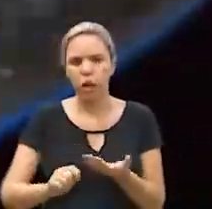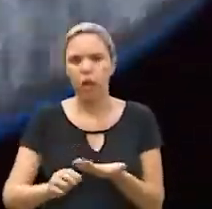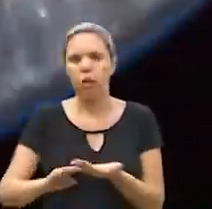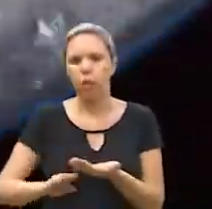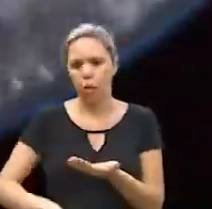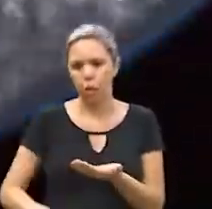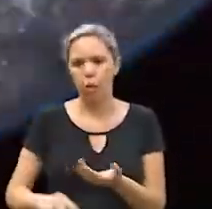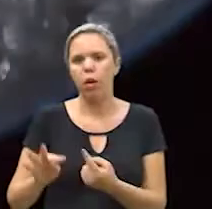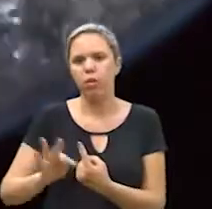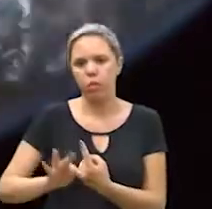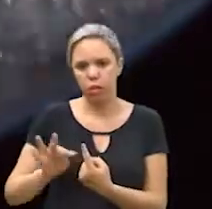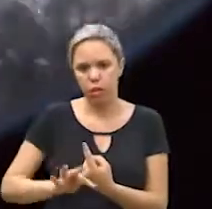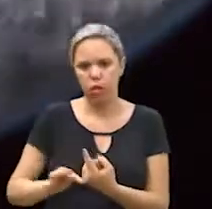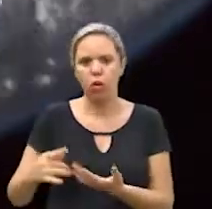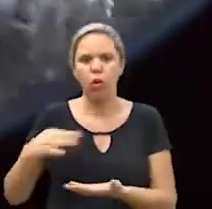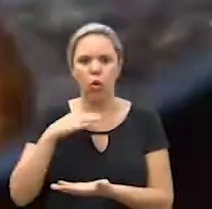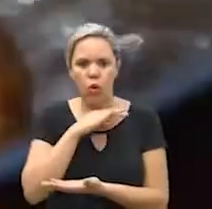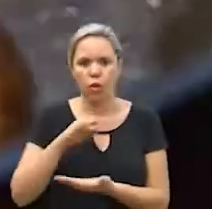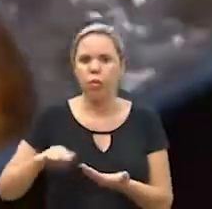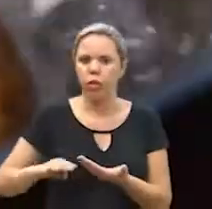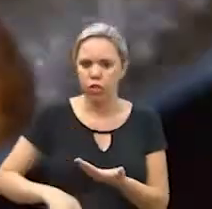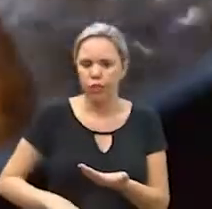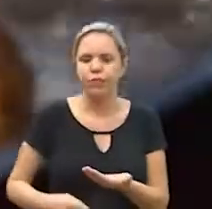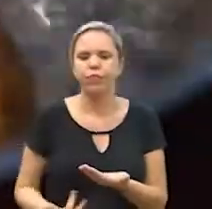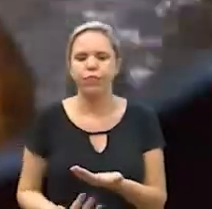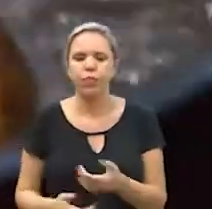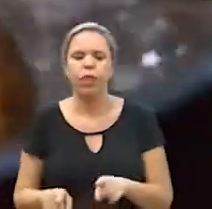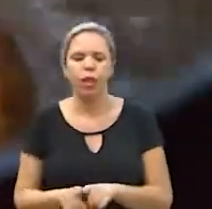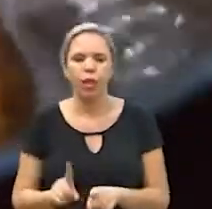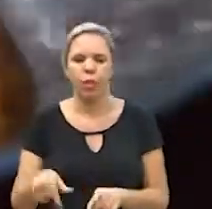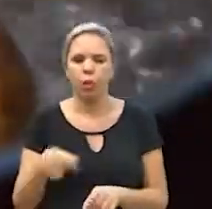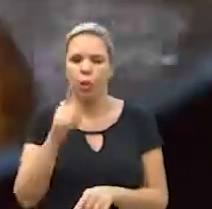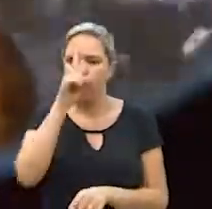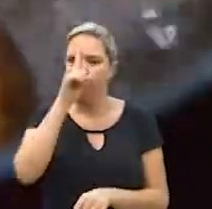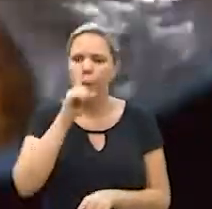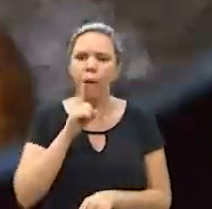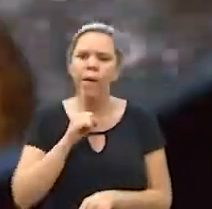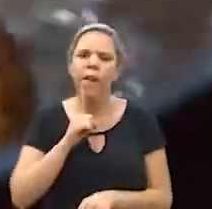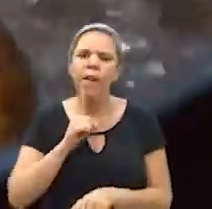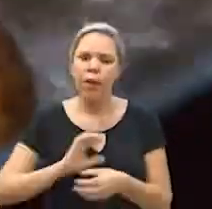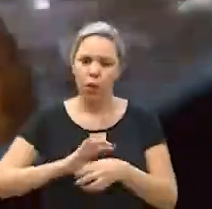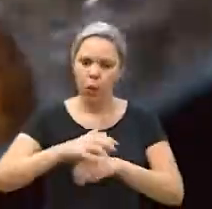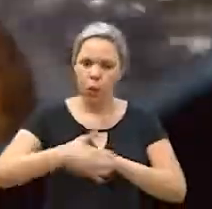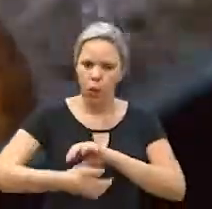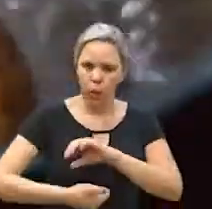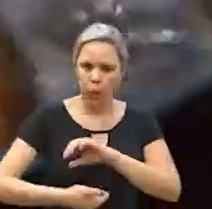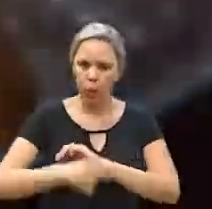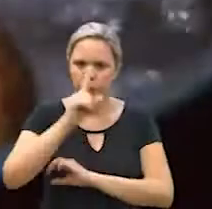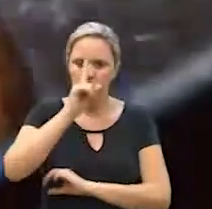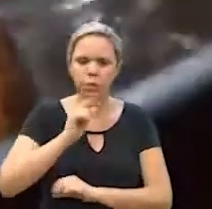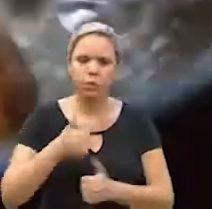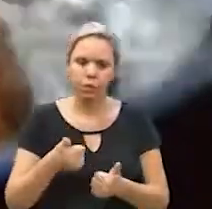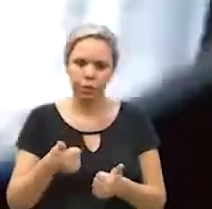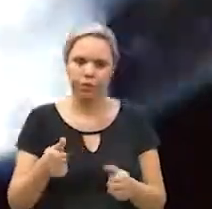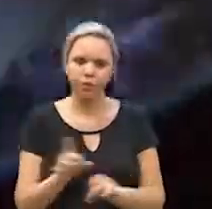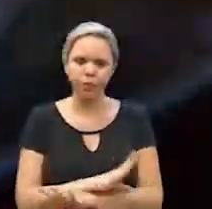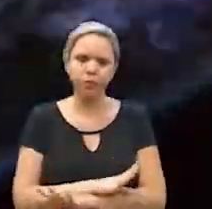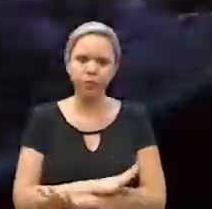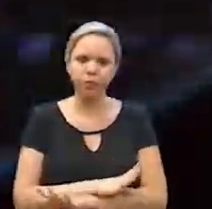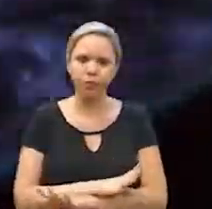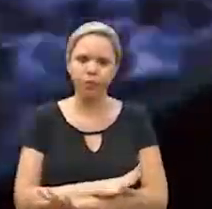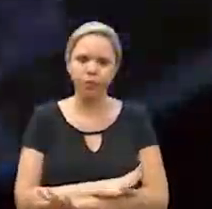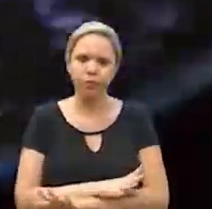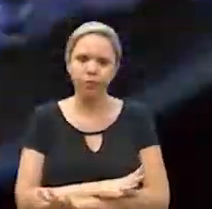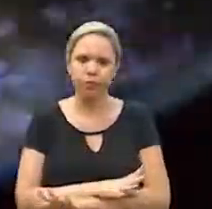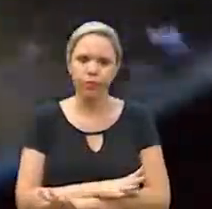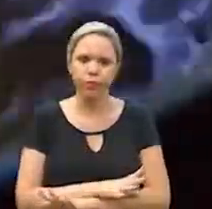a temperatura quando o óleo já estiver quente. Dourou o ovo? A casquinha tá bem douradinha? Tá pronto. Aí